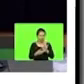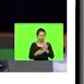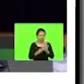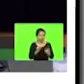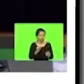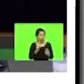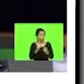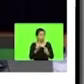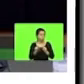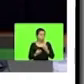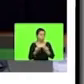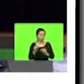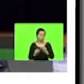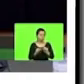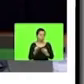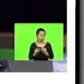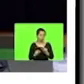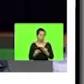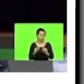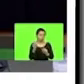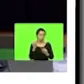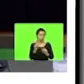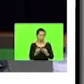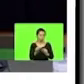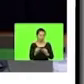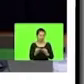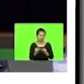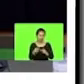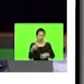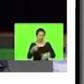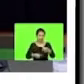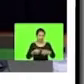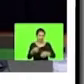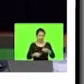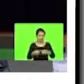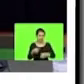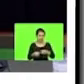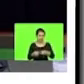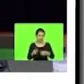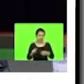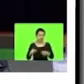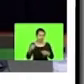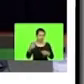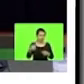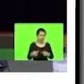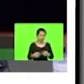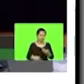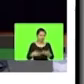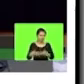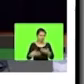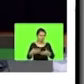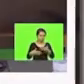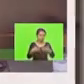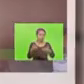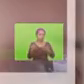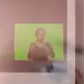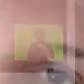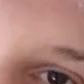Ambiental. Segundo o deputado, Santa Catarina pode crescer mais economicamente